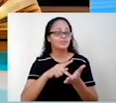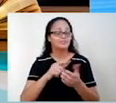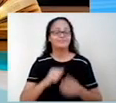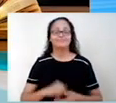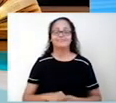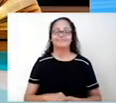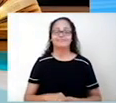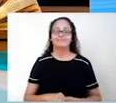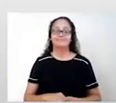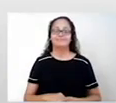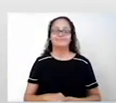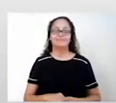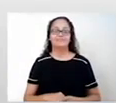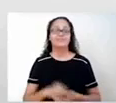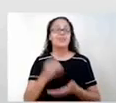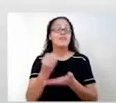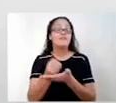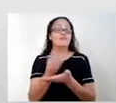Venham comigo, vamos lá.